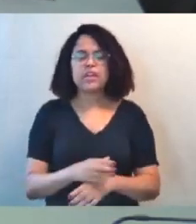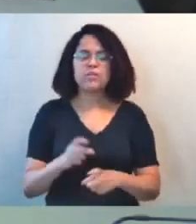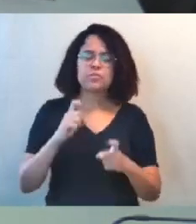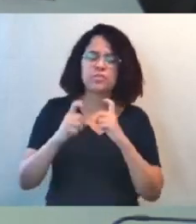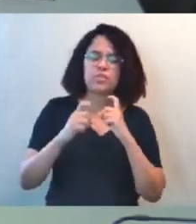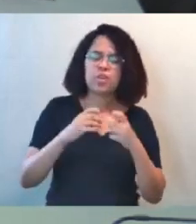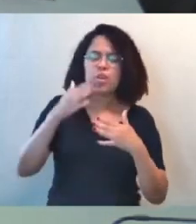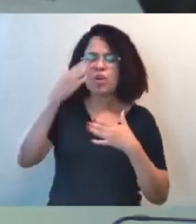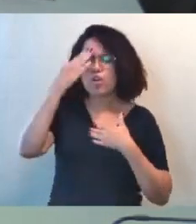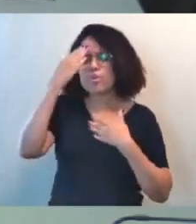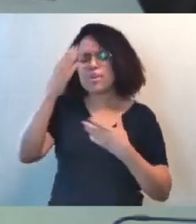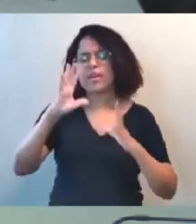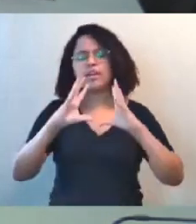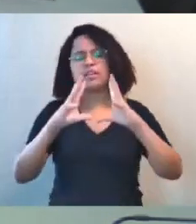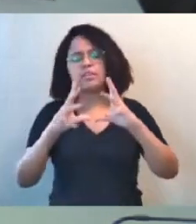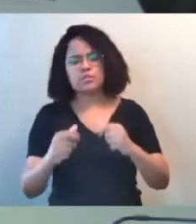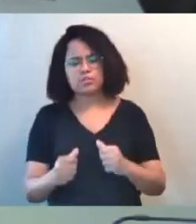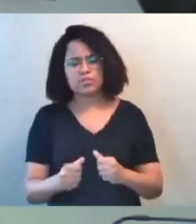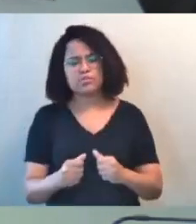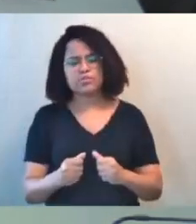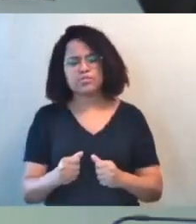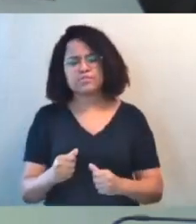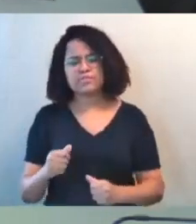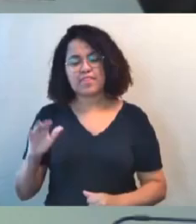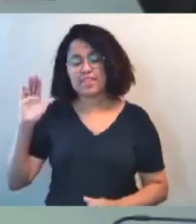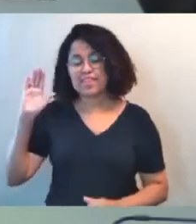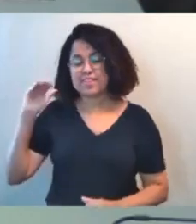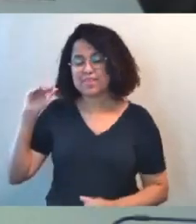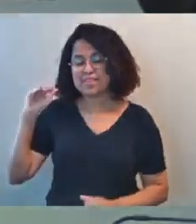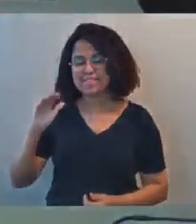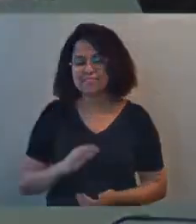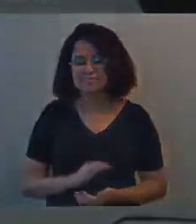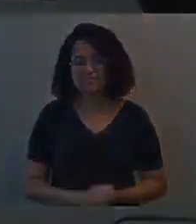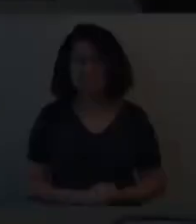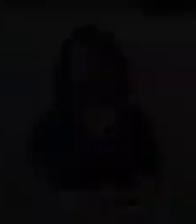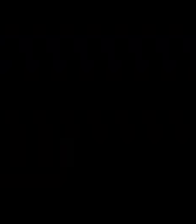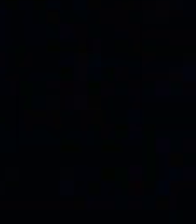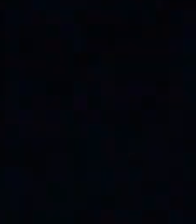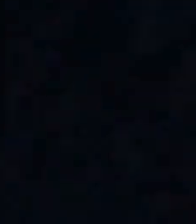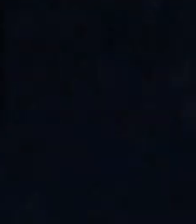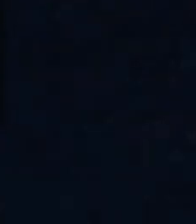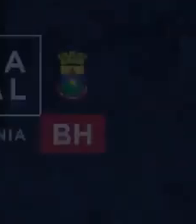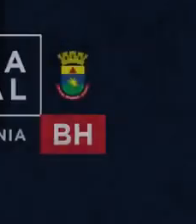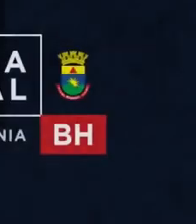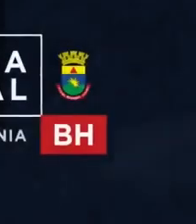doutor Francisco, doutor Hércules. Até mais, viu, gente?